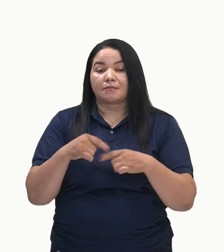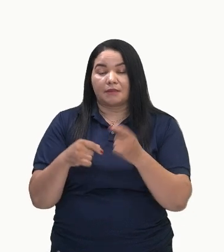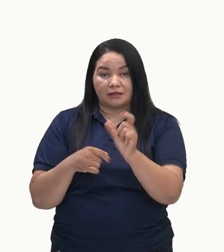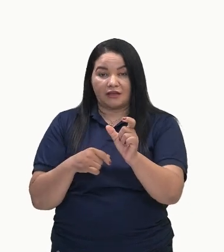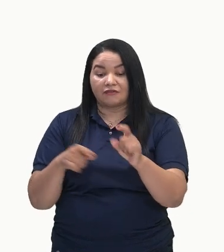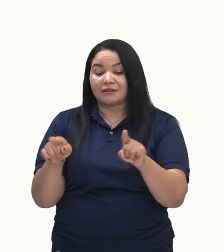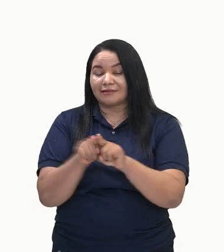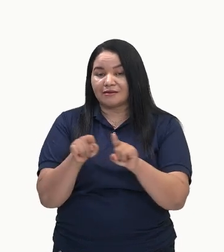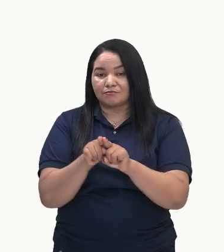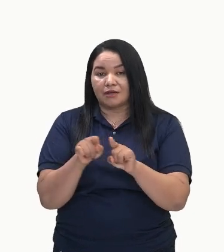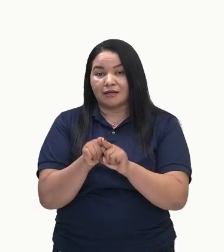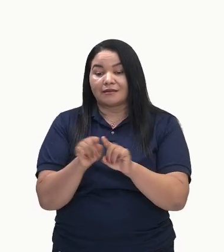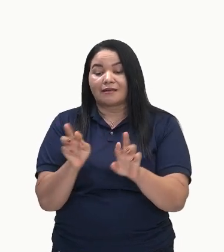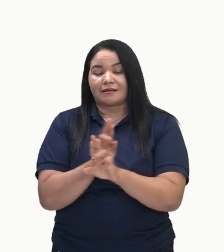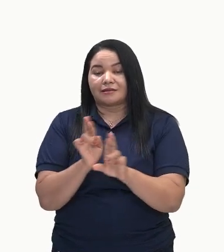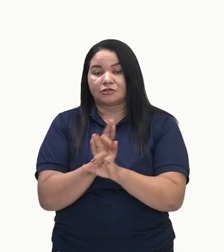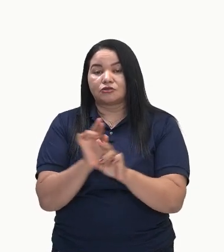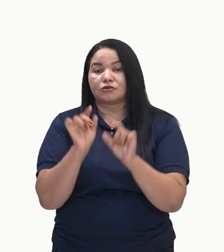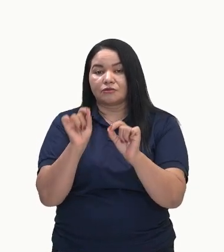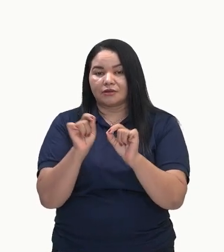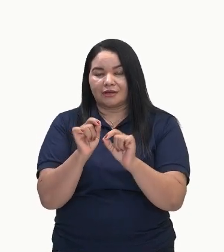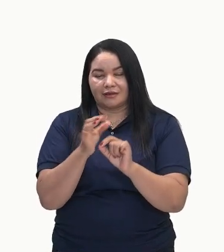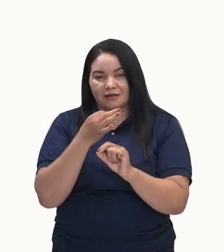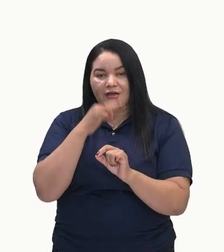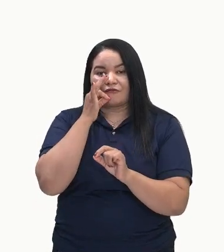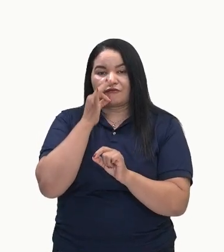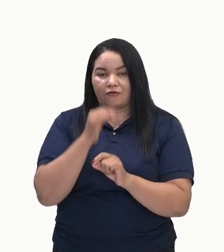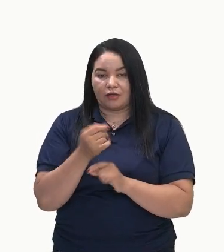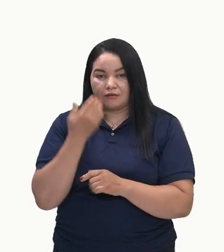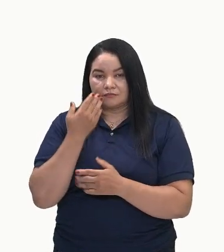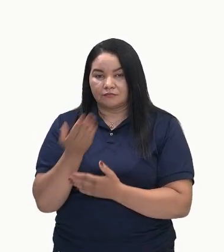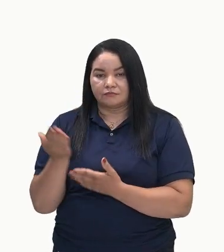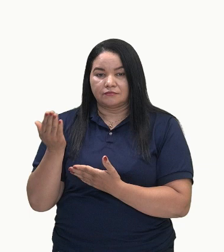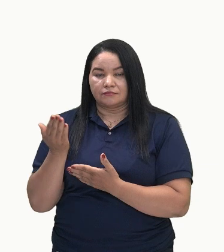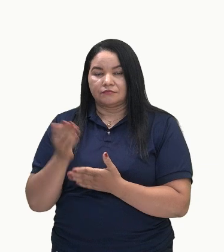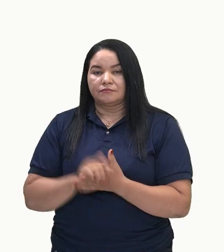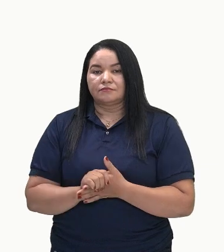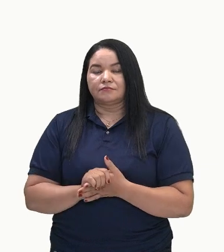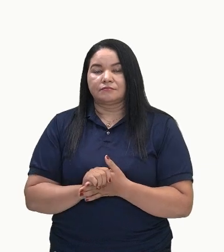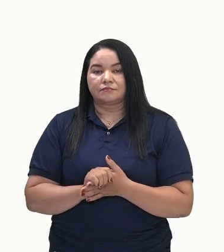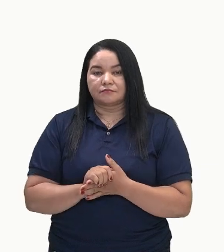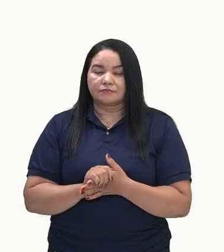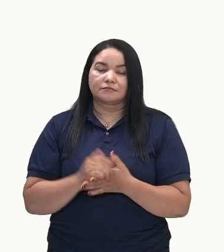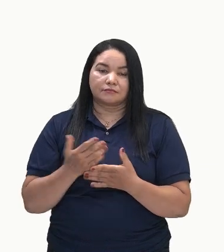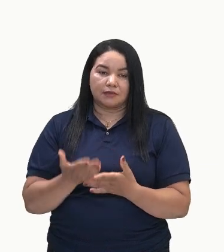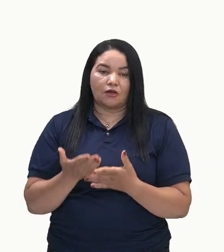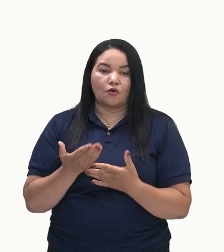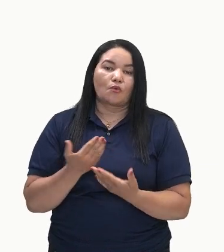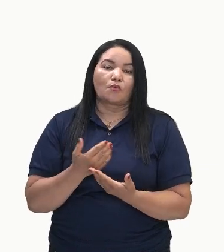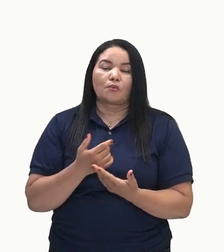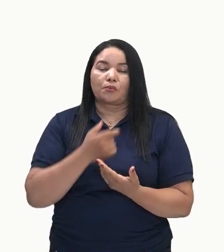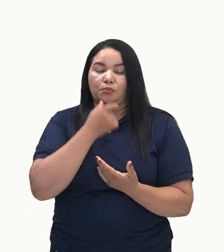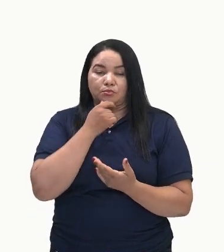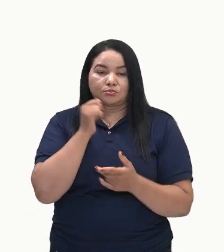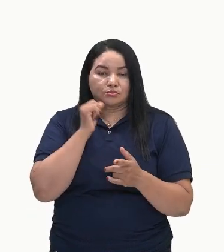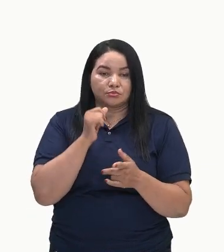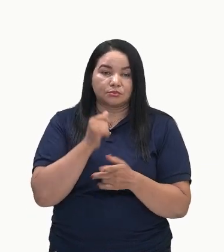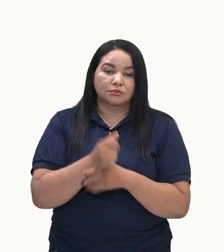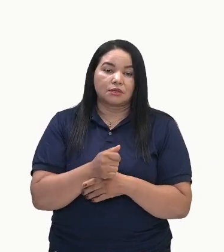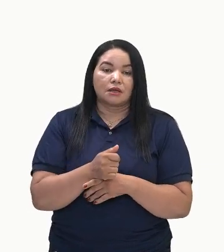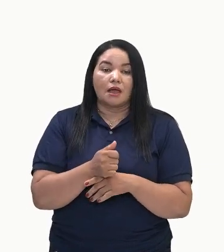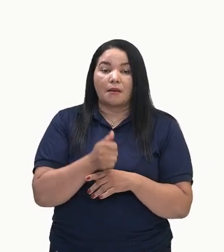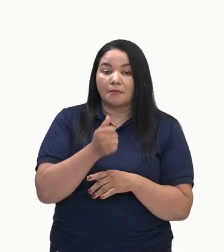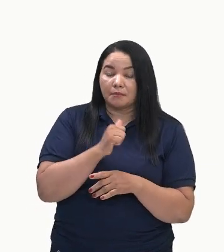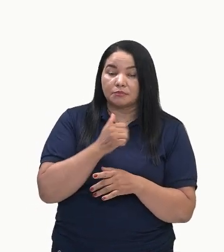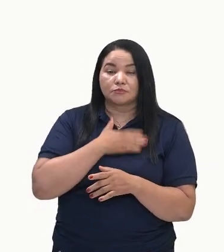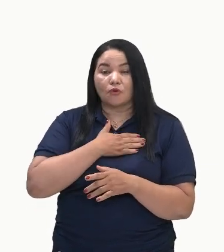He likes coffee. Ele gosta de café. E também toma chá, tá certo? Então ele está acrescentando uma ideia aqui.